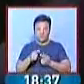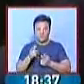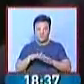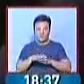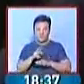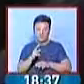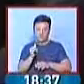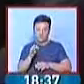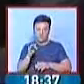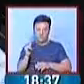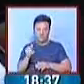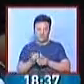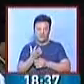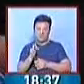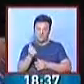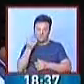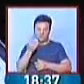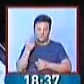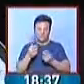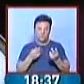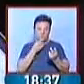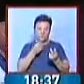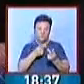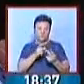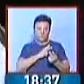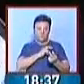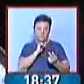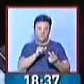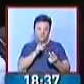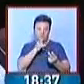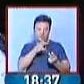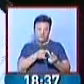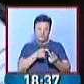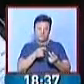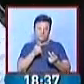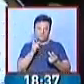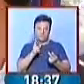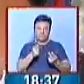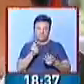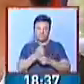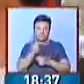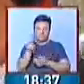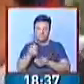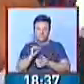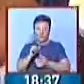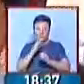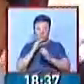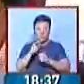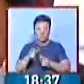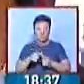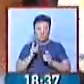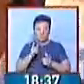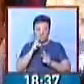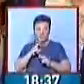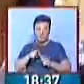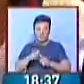há 45 dias, precisamente por dois jovens da Universidade do Algarve que tiraram design da comunicação. Já exploravam